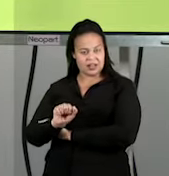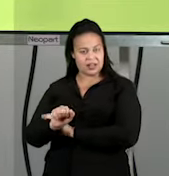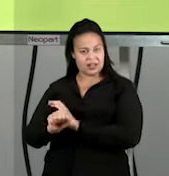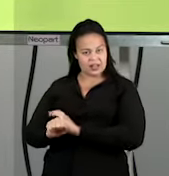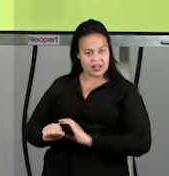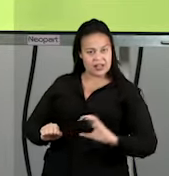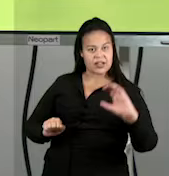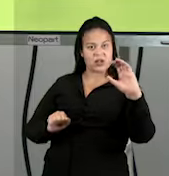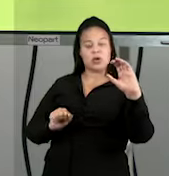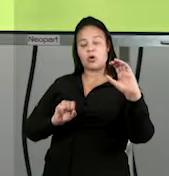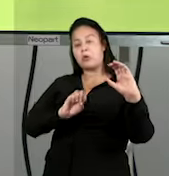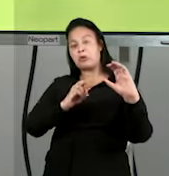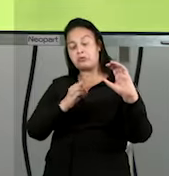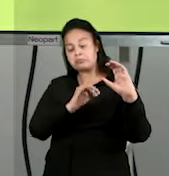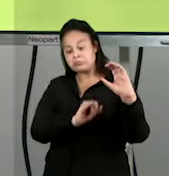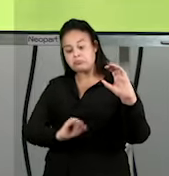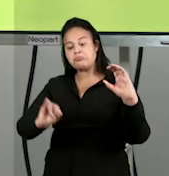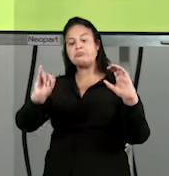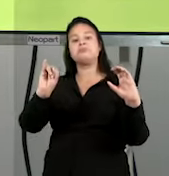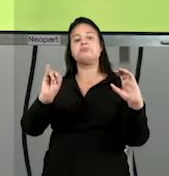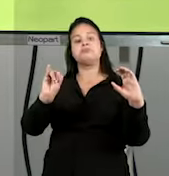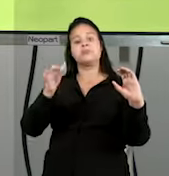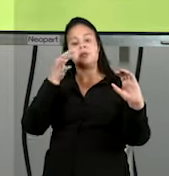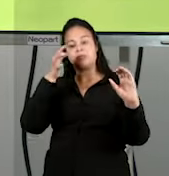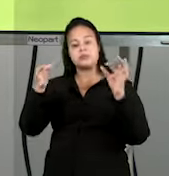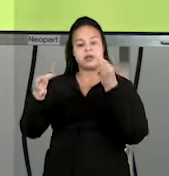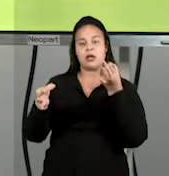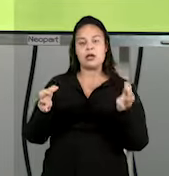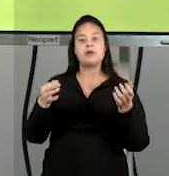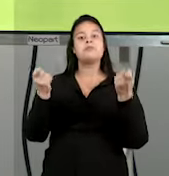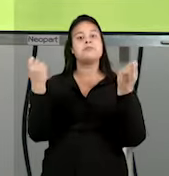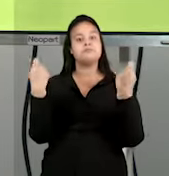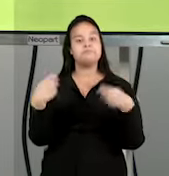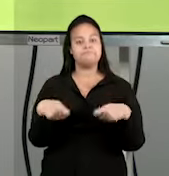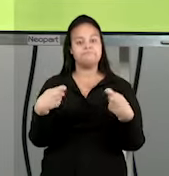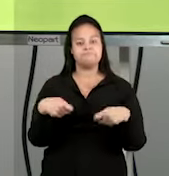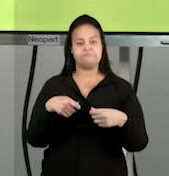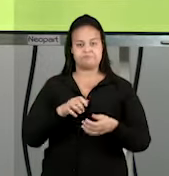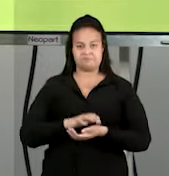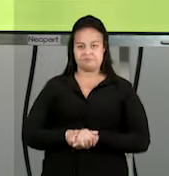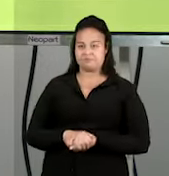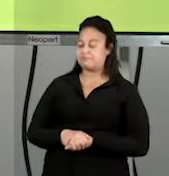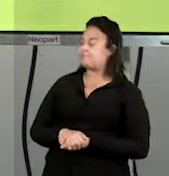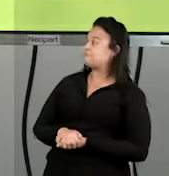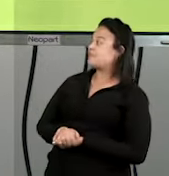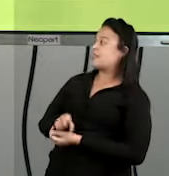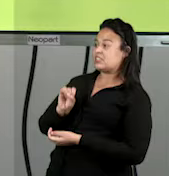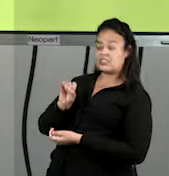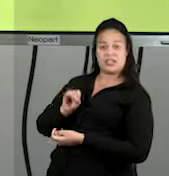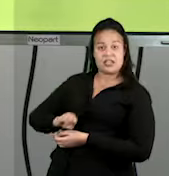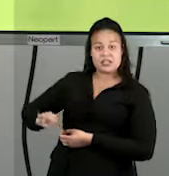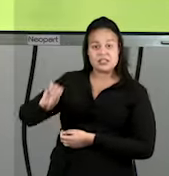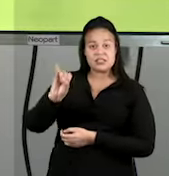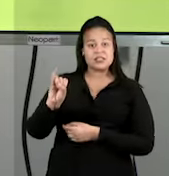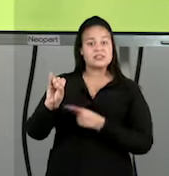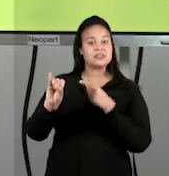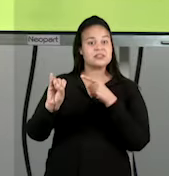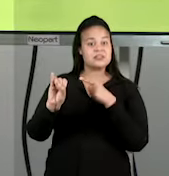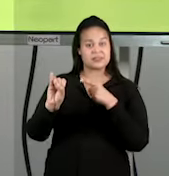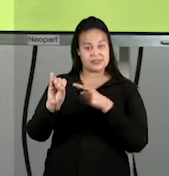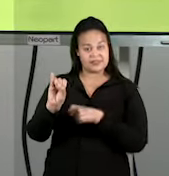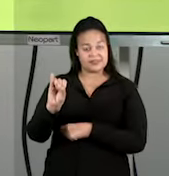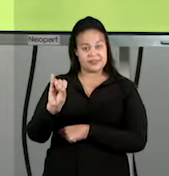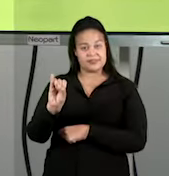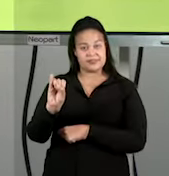circunscrito ou inscrito. Quando ele é inscrito, o polígono regular